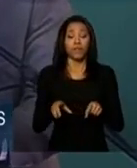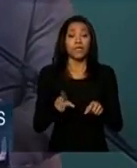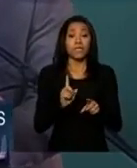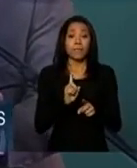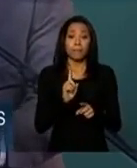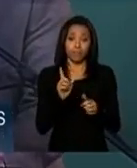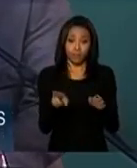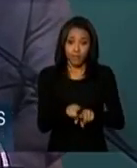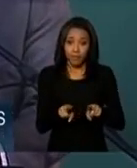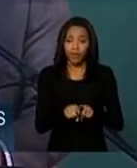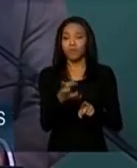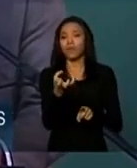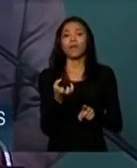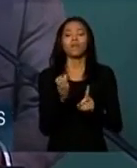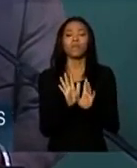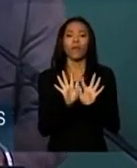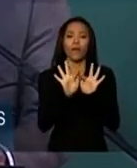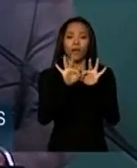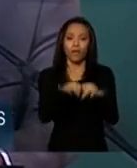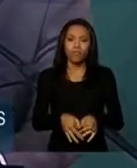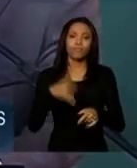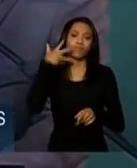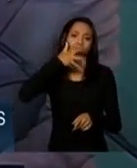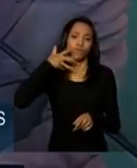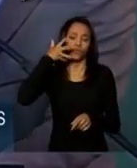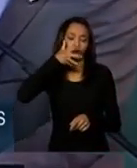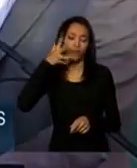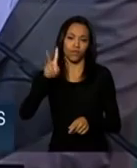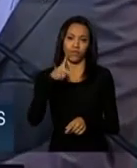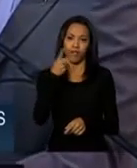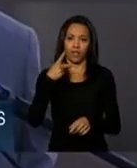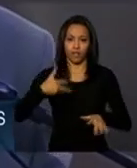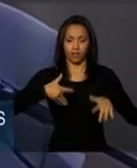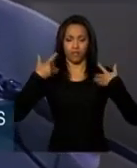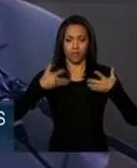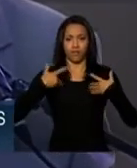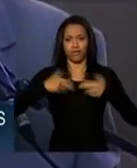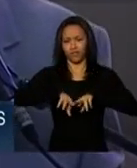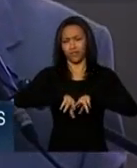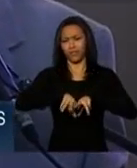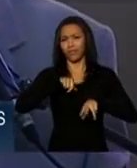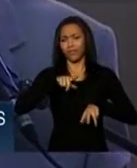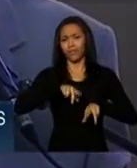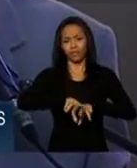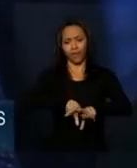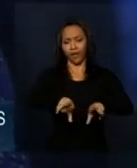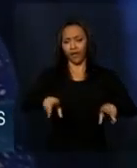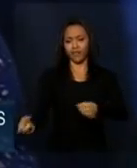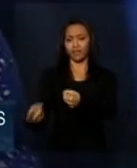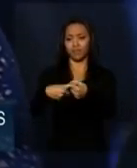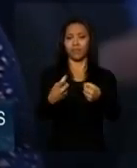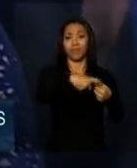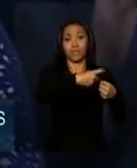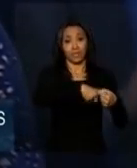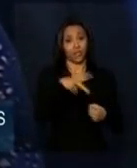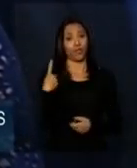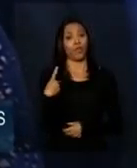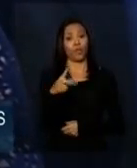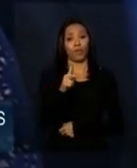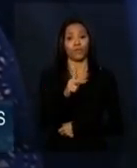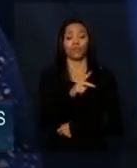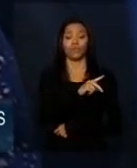encerrar, presidente, dizer da alegria de ter tantas parcerias com o governo de Vossa